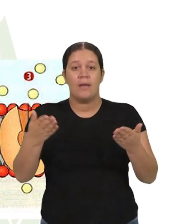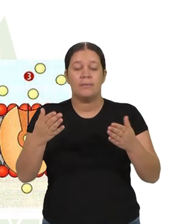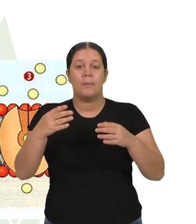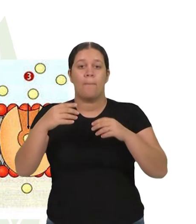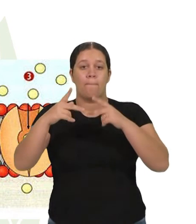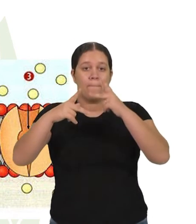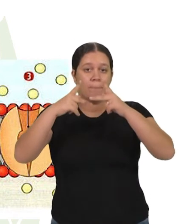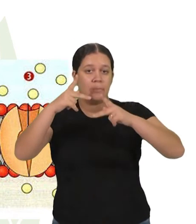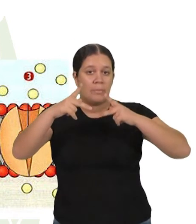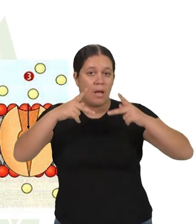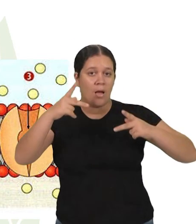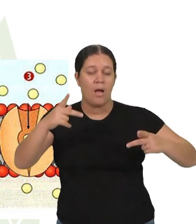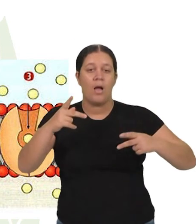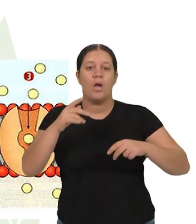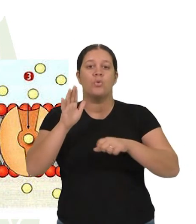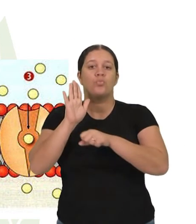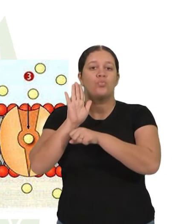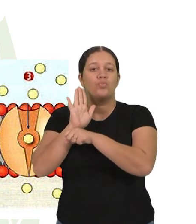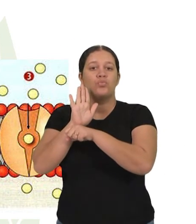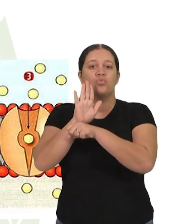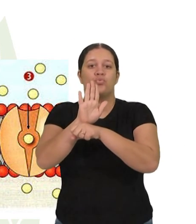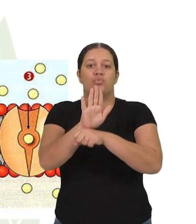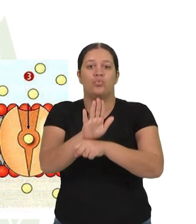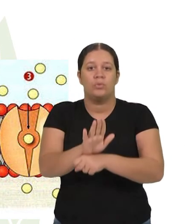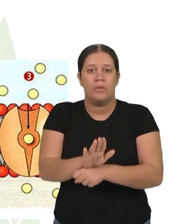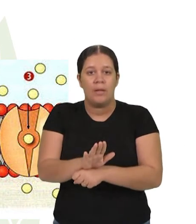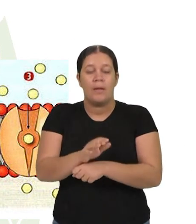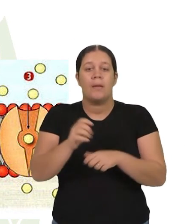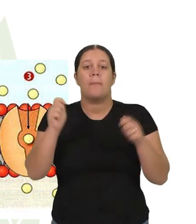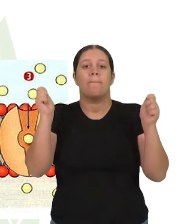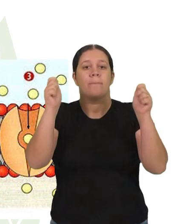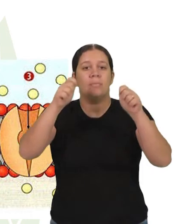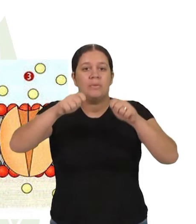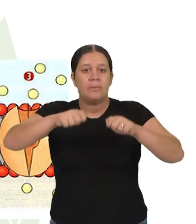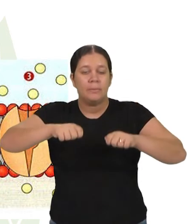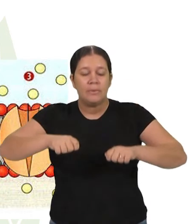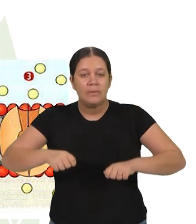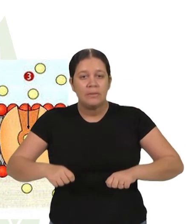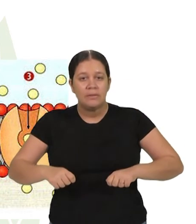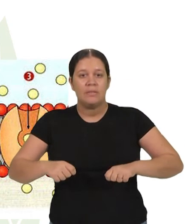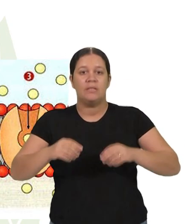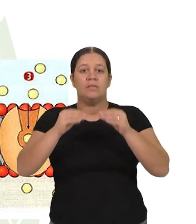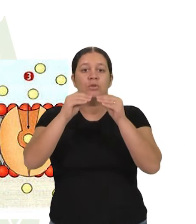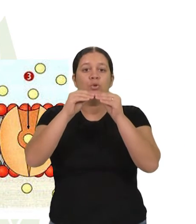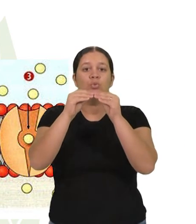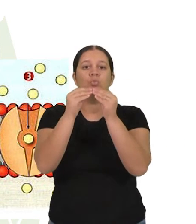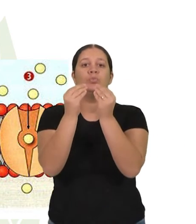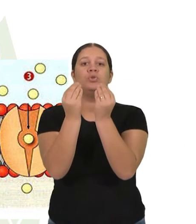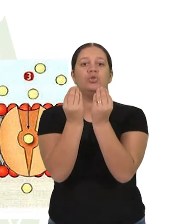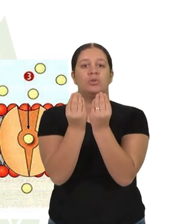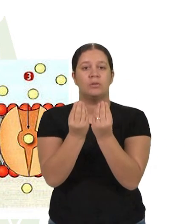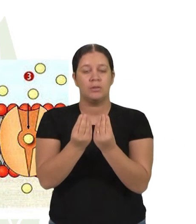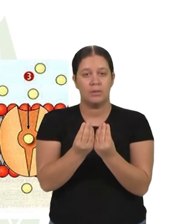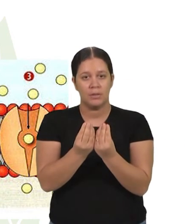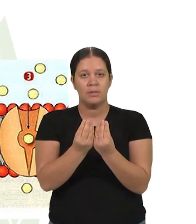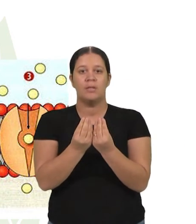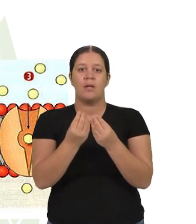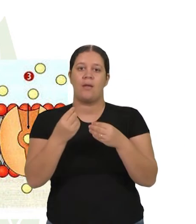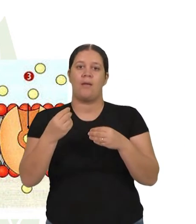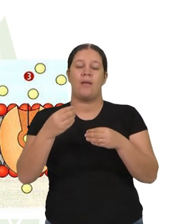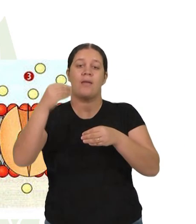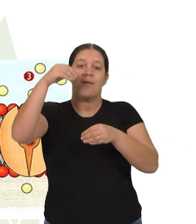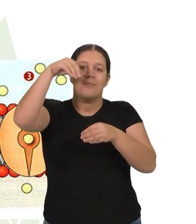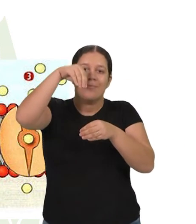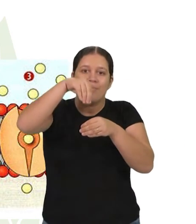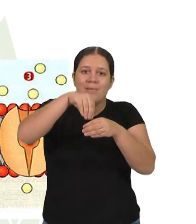tá? Essas permeases que vão auxiliar, vão permitir que determinadas substâncias passem de um lado para o